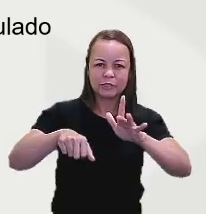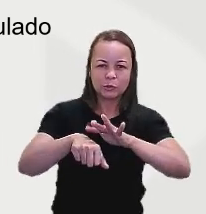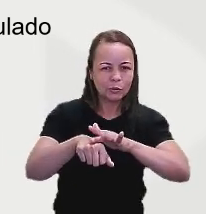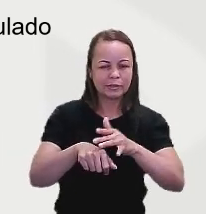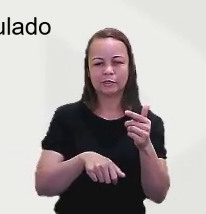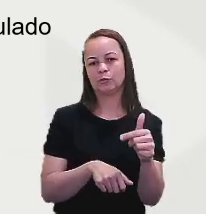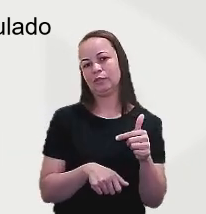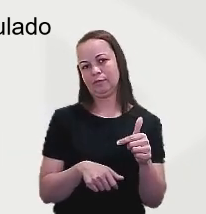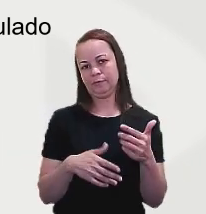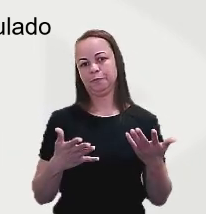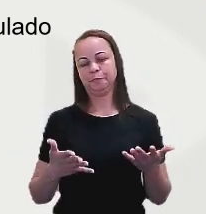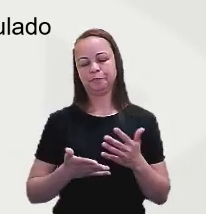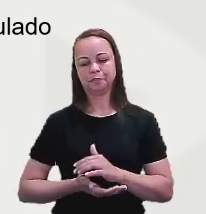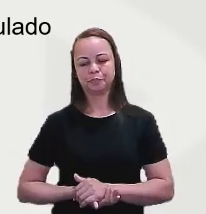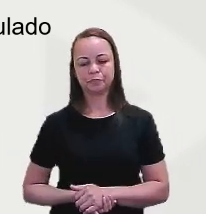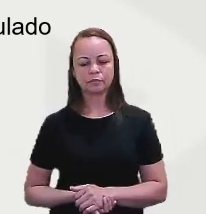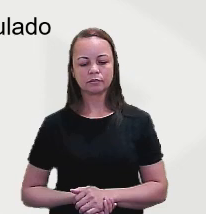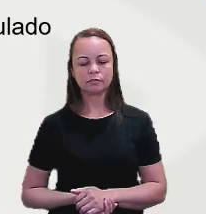doenças.